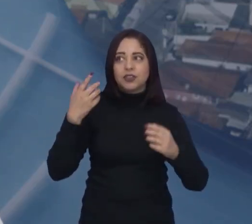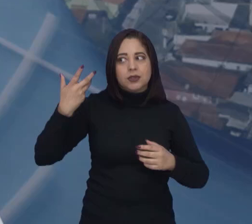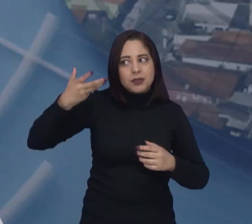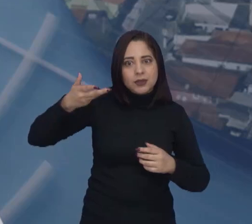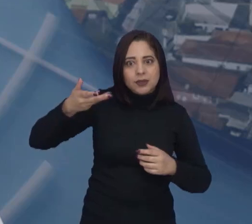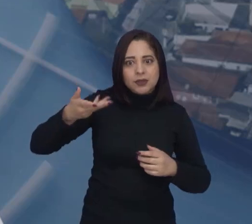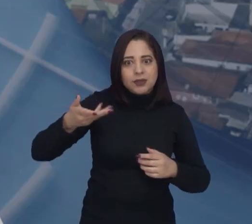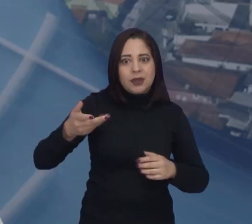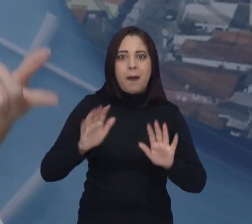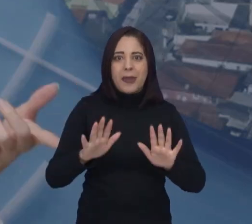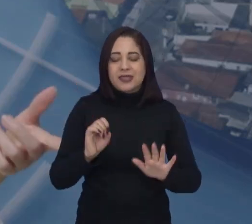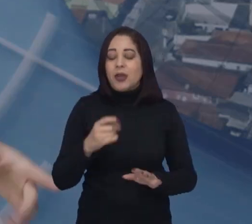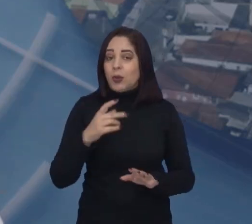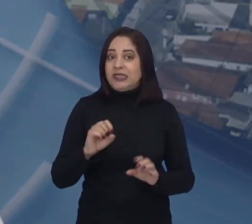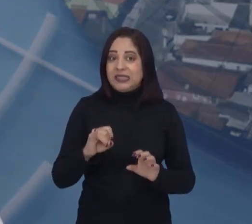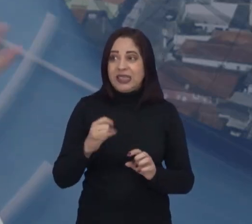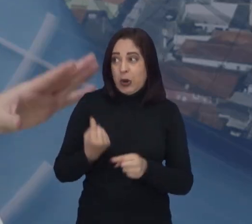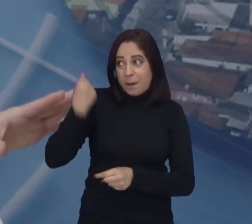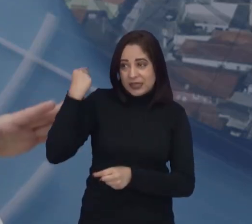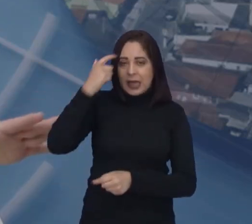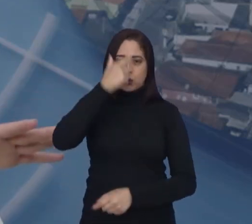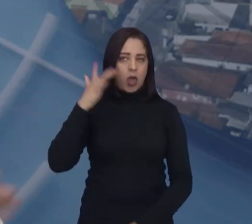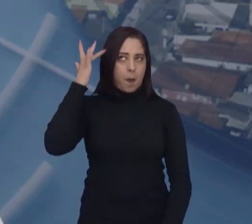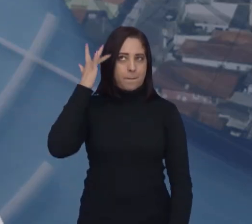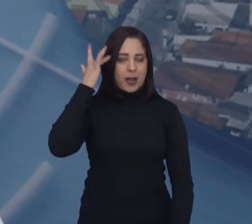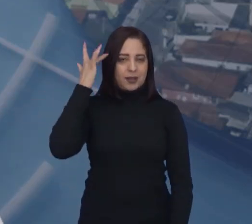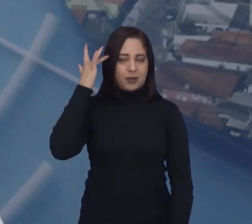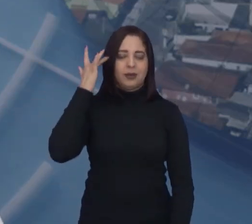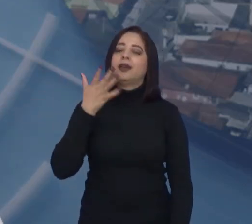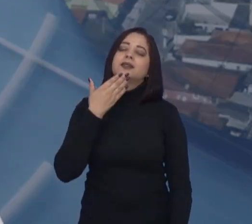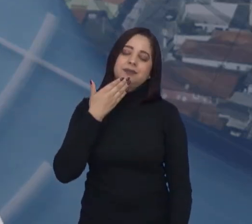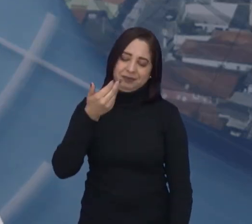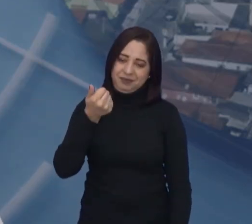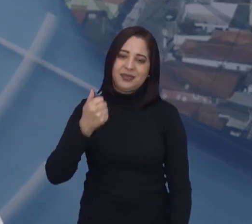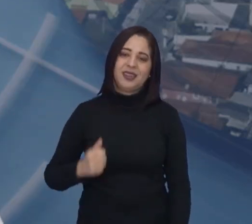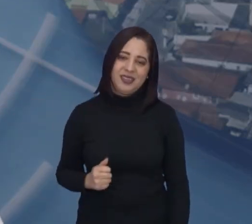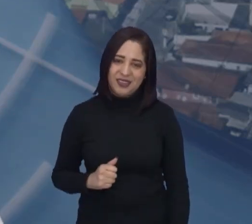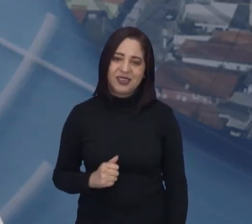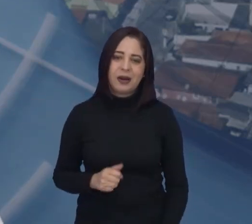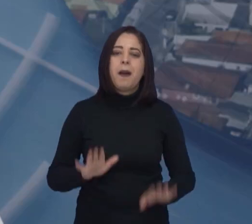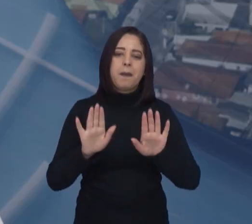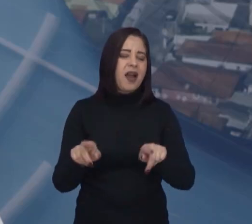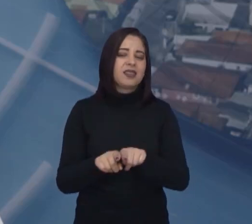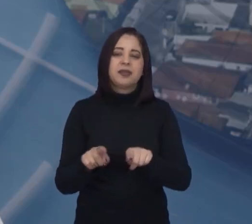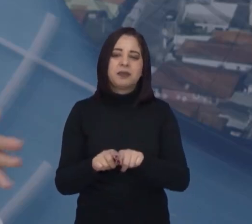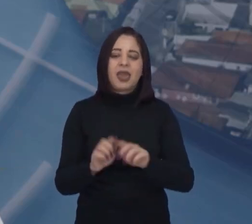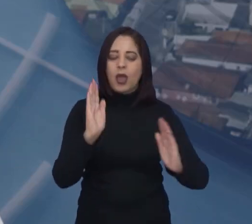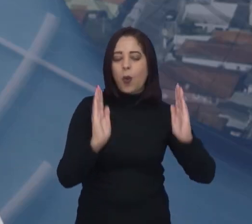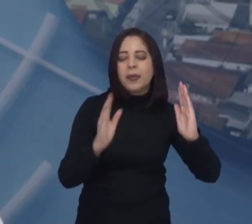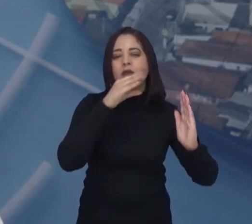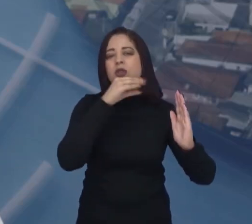se eu tivesse a cabeça que eu tenho hoje naquela época, né? Eu acho que é o que você mais ouve no consultório, mas também foi válido. Eu acho que todas